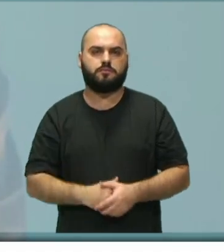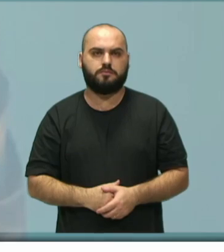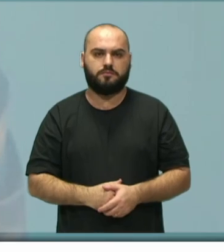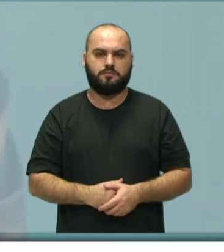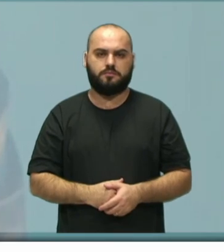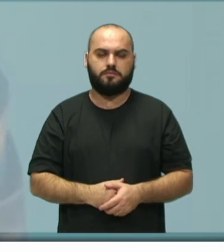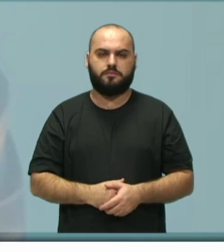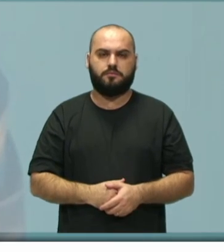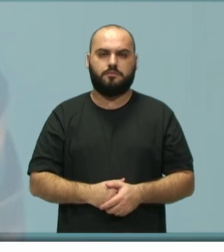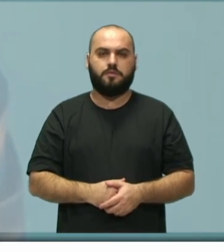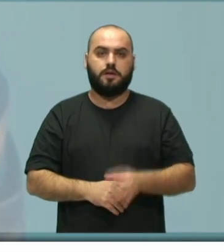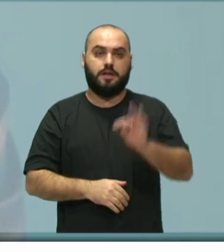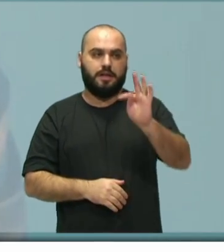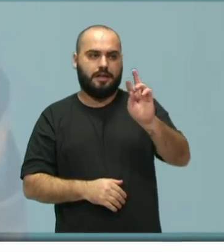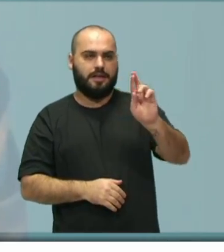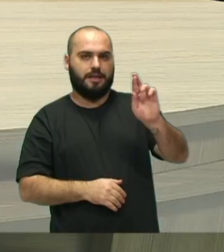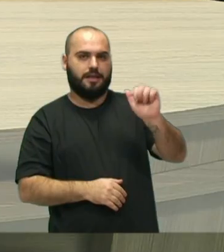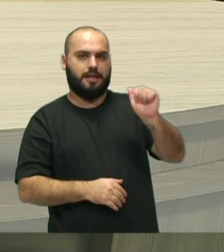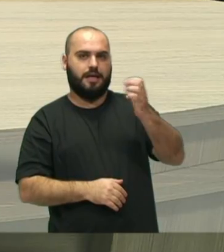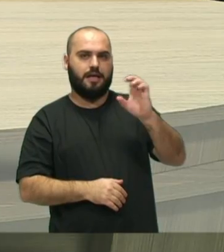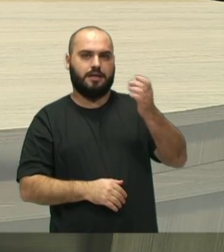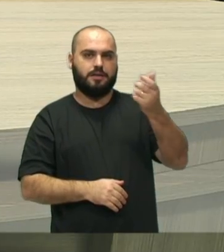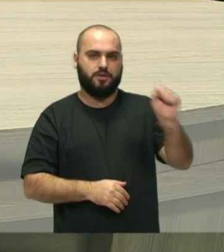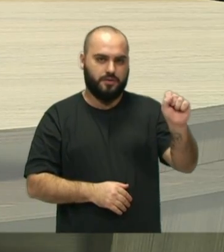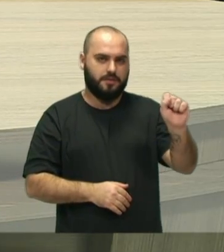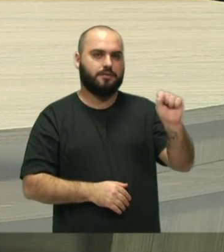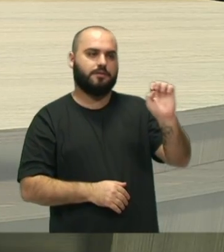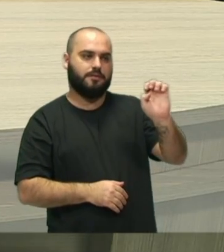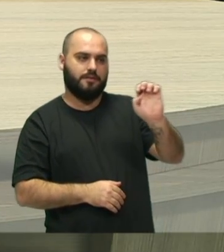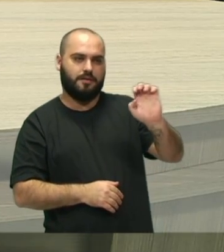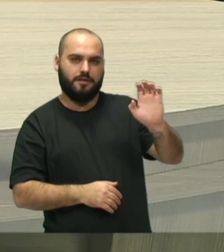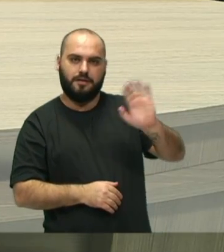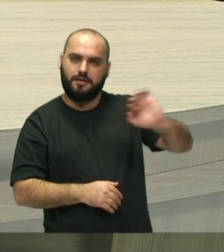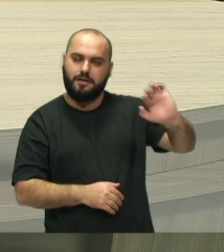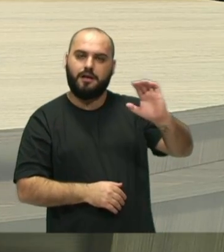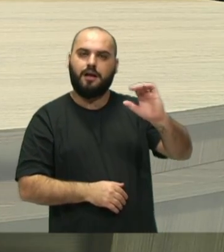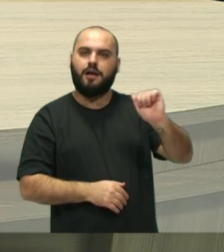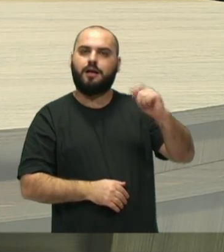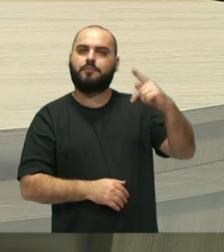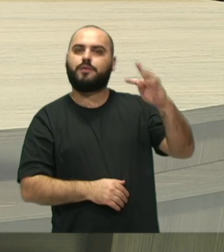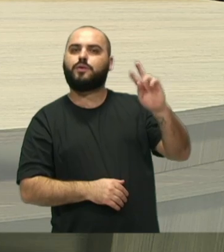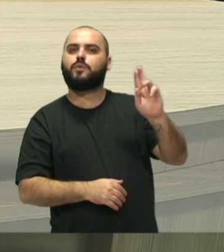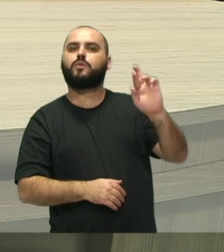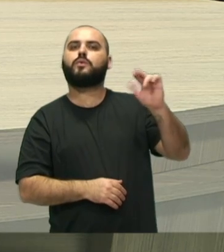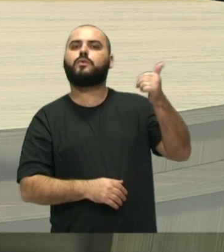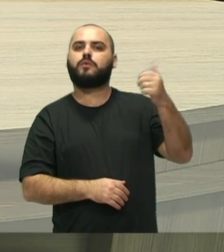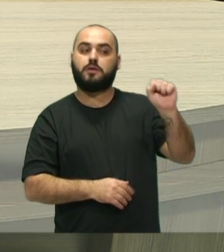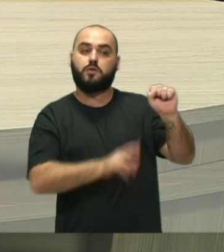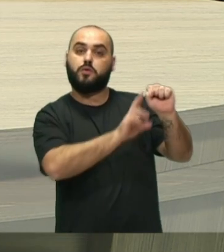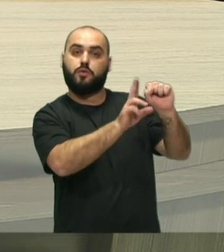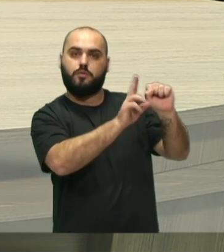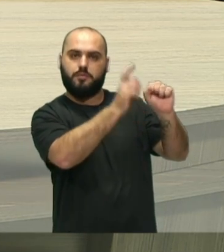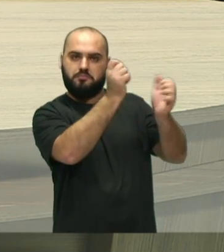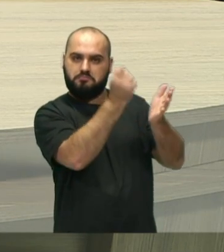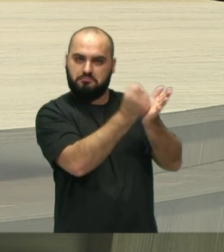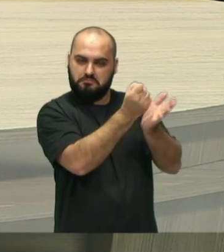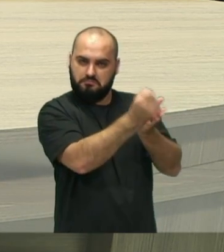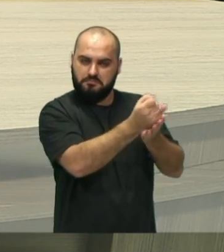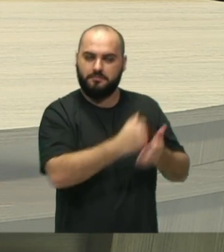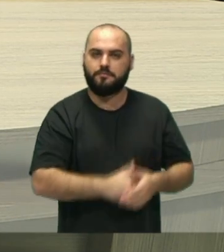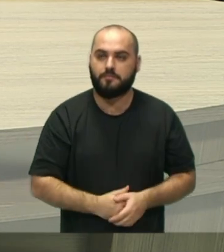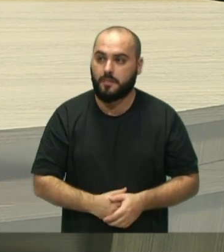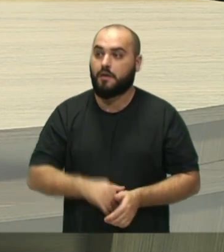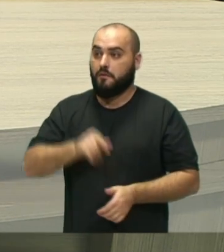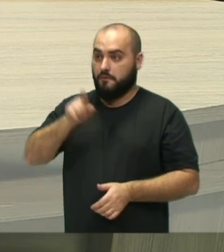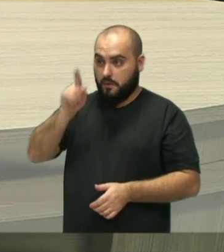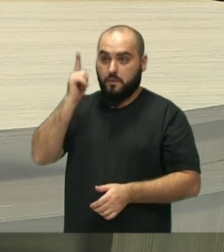Tra... capturas. Traços e Capturas. Eles te deram um bom suporte até que você conseguiu ser